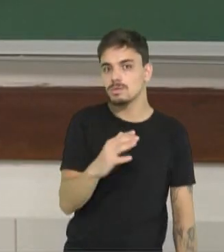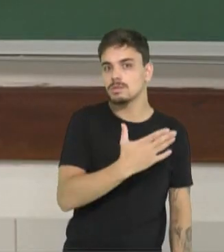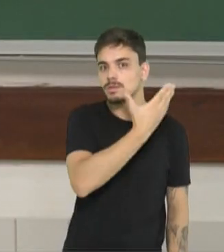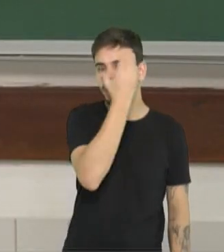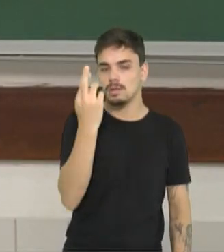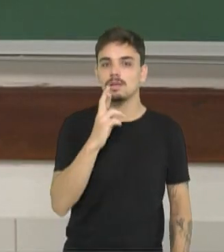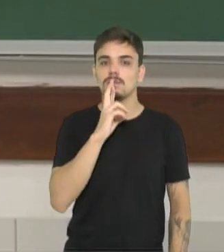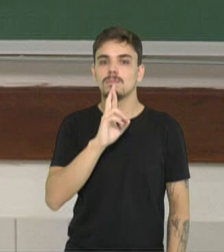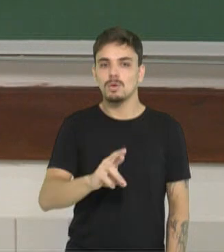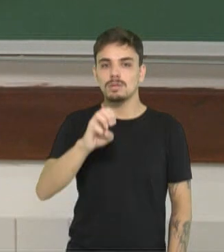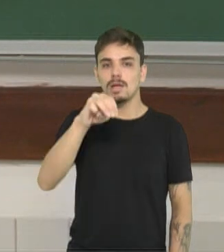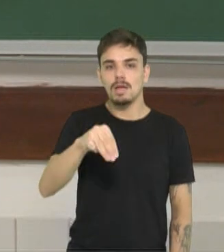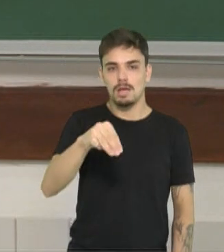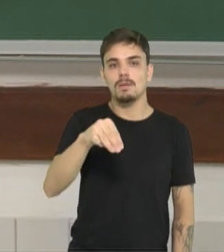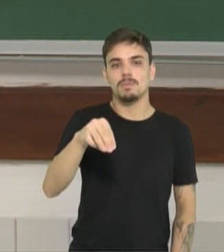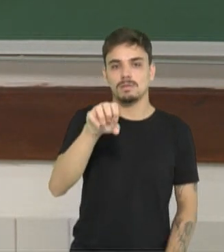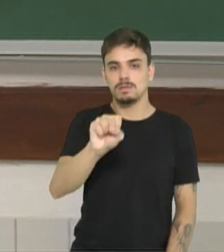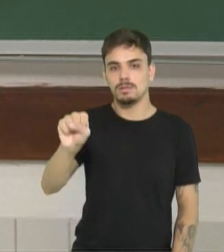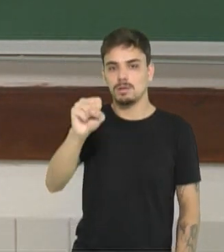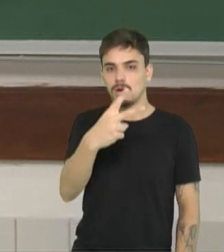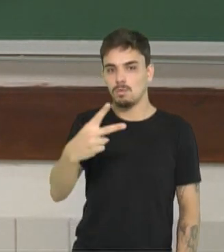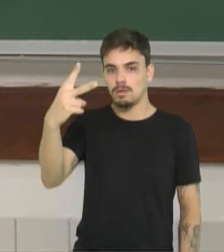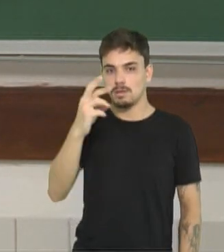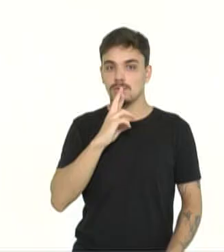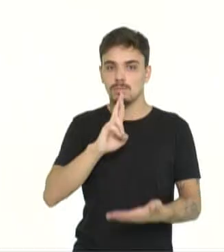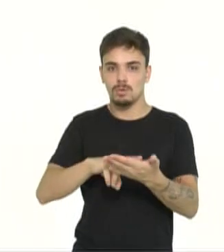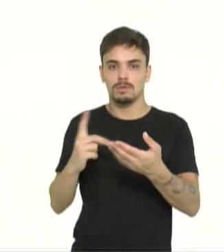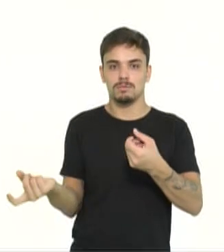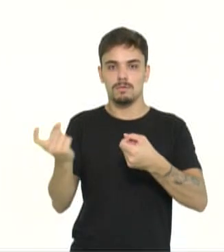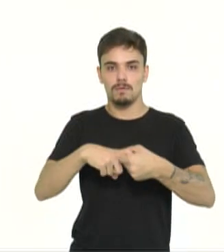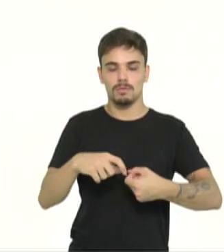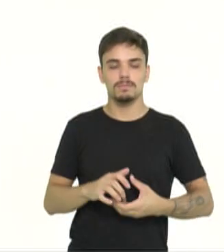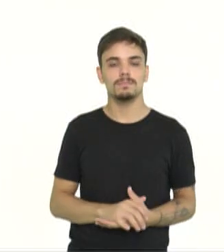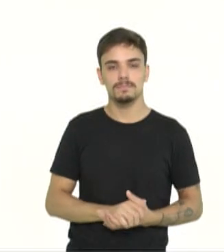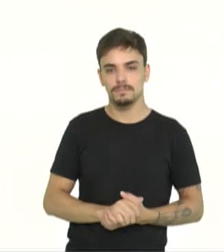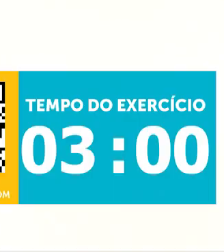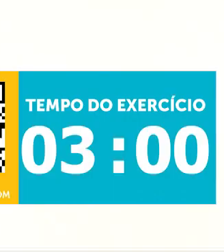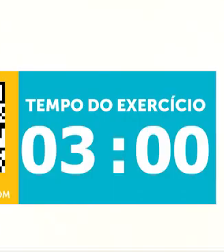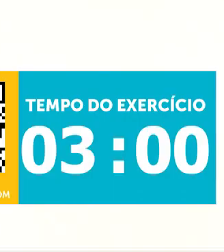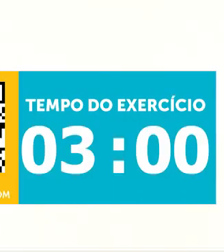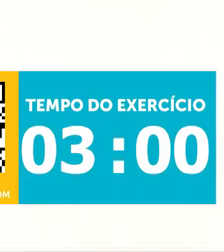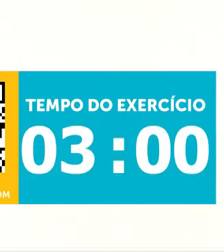em metros por segundo ao quadrado.